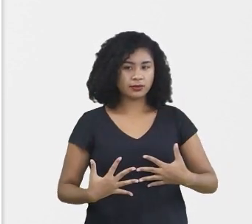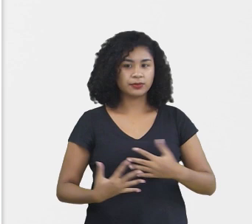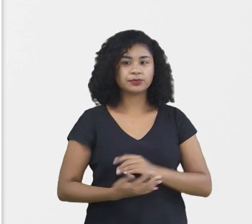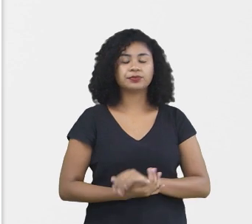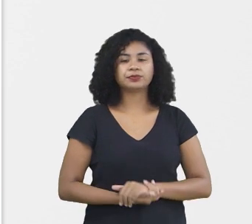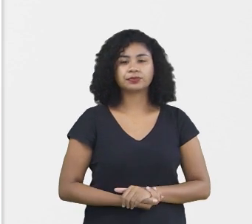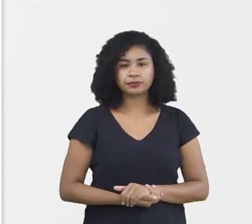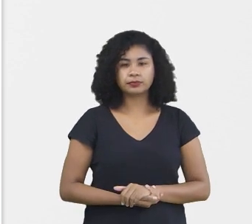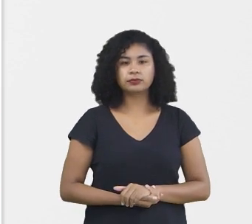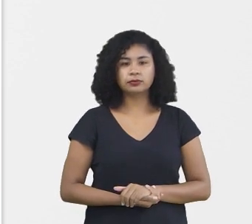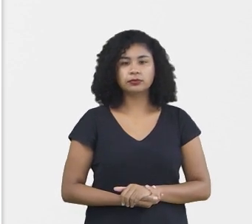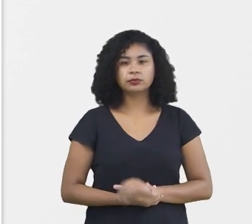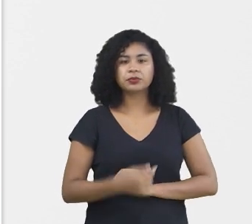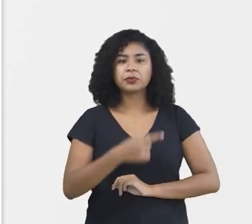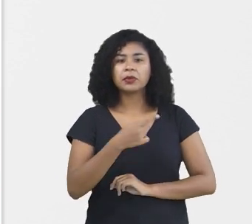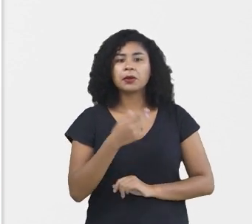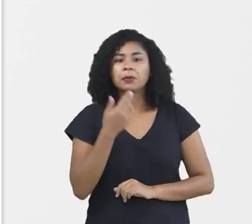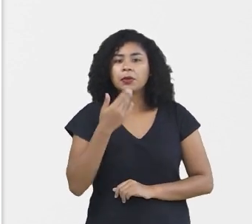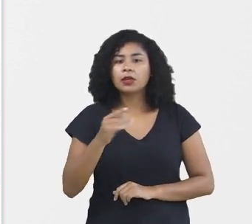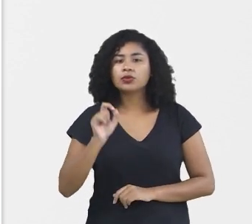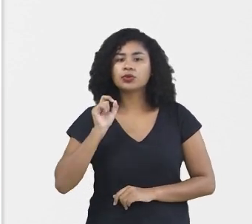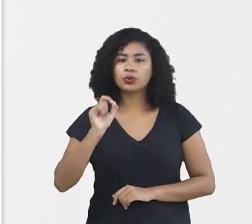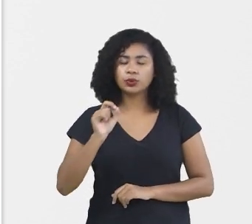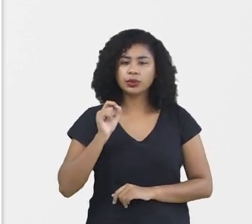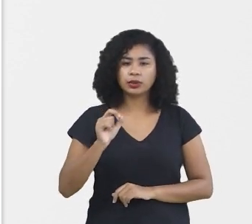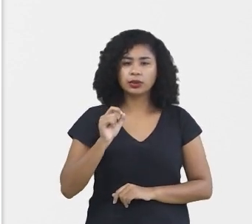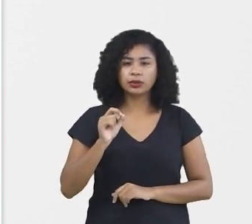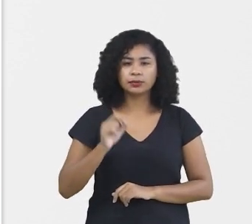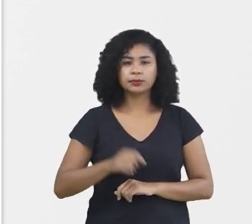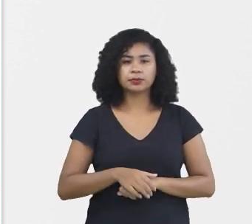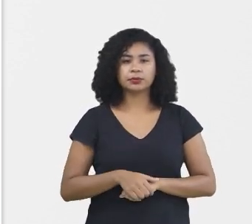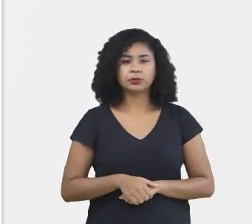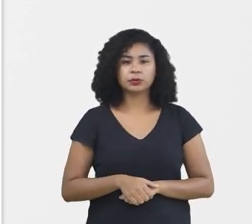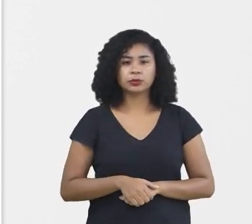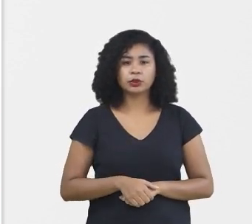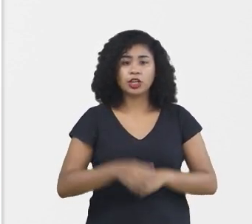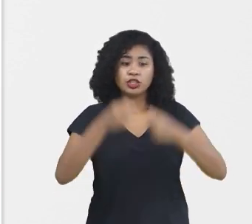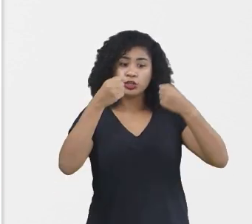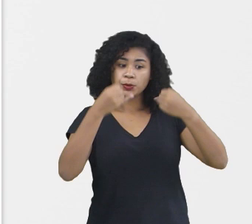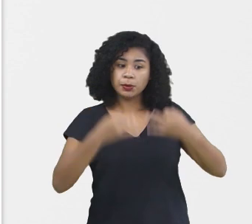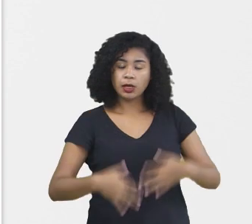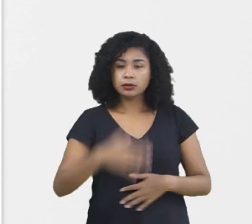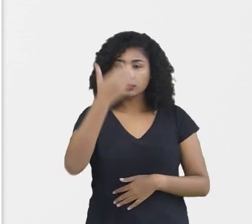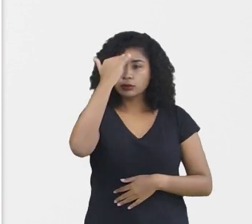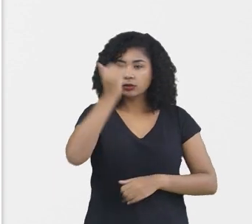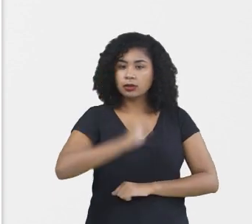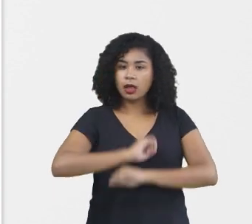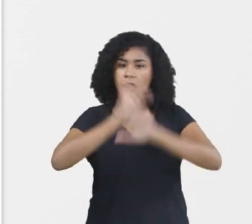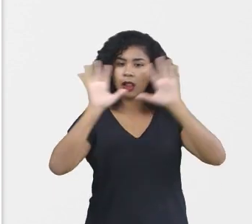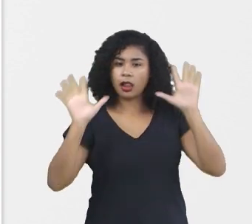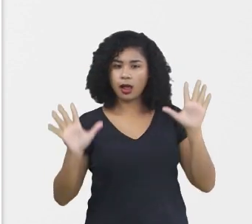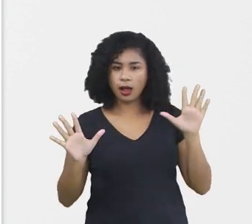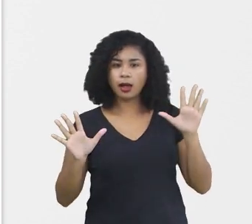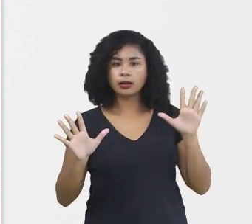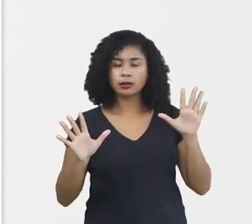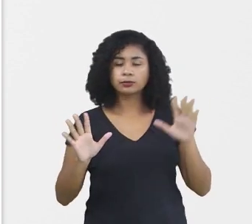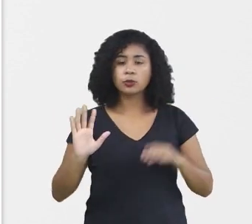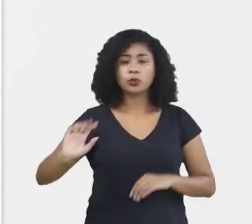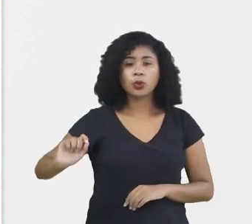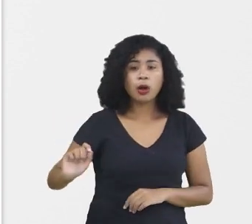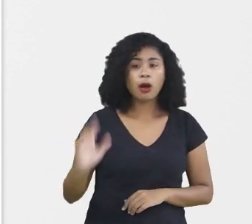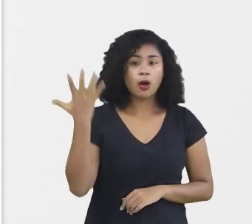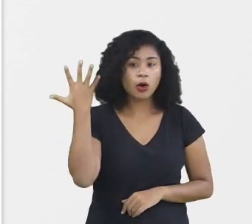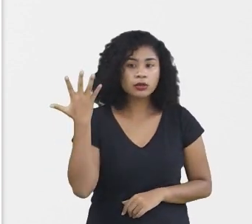A questão solicita que a narrativa seja entendida para que se chegue à resposta, né? A ação de causa e